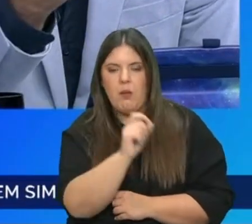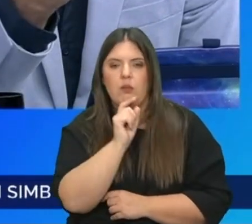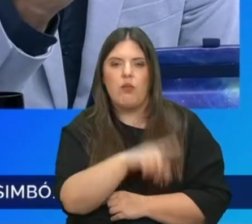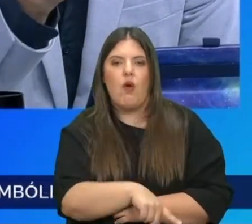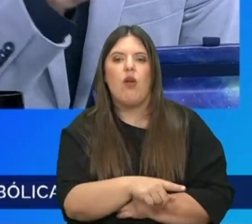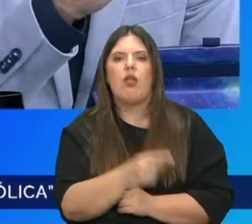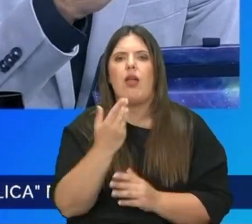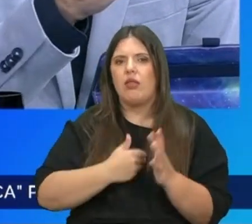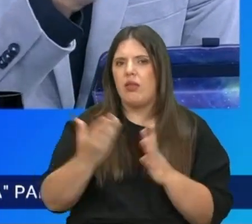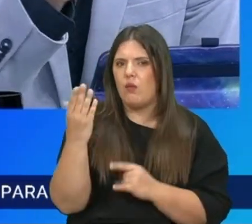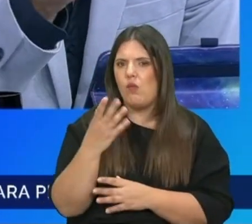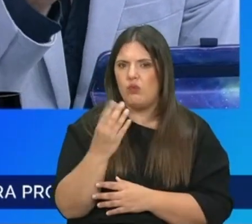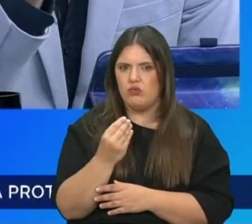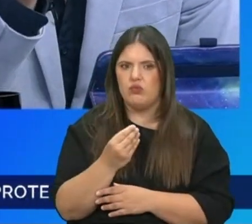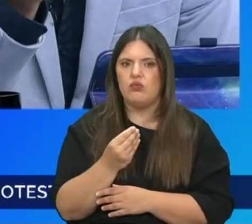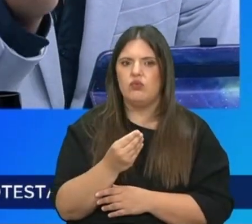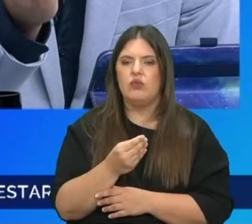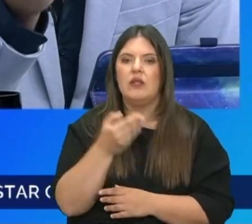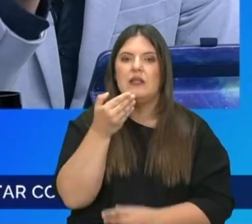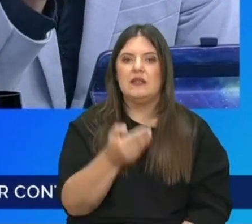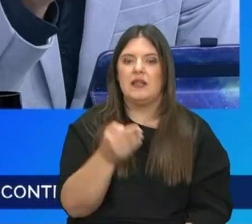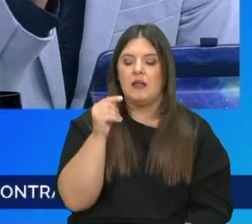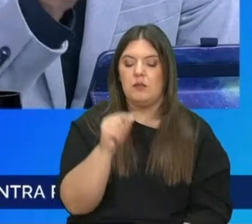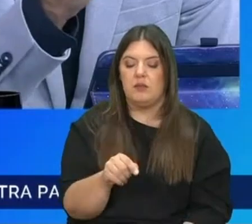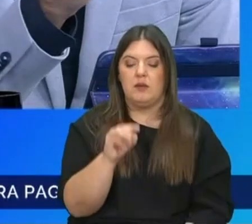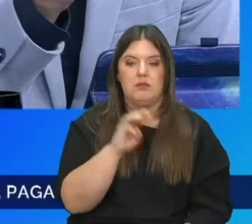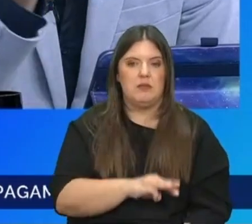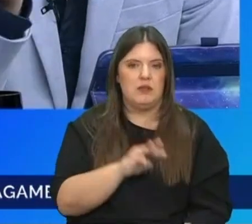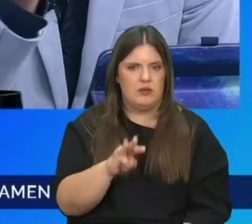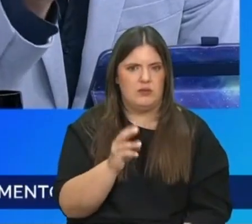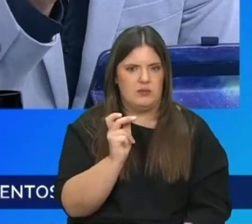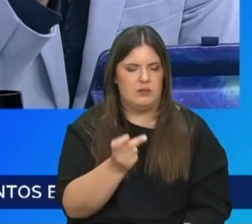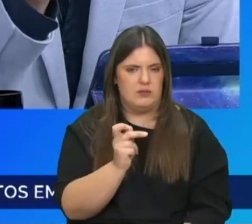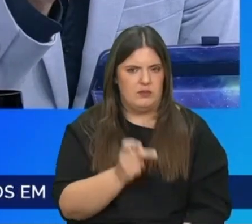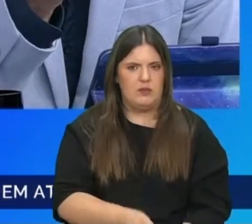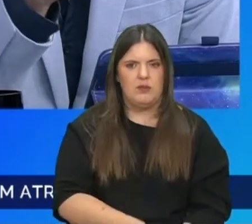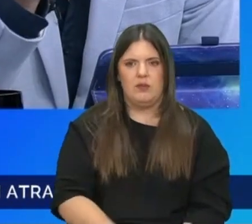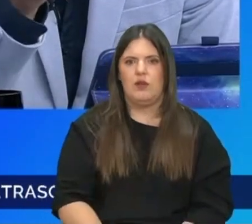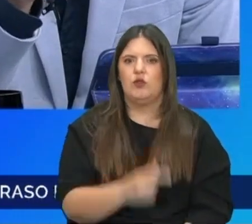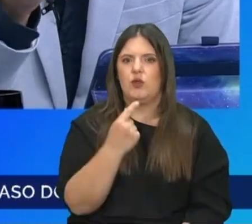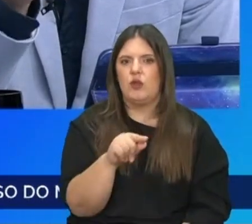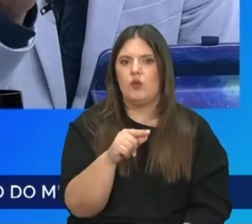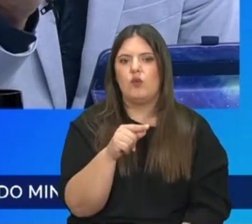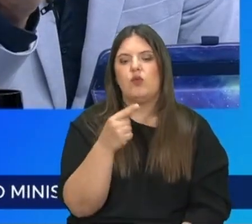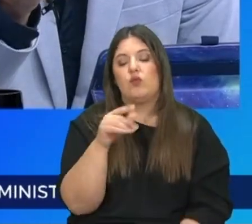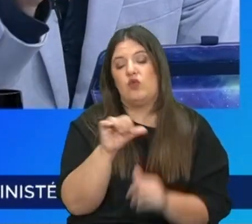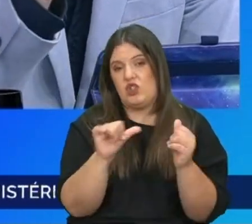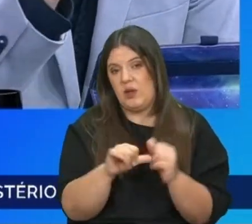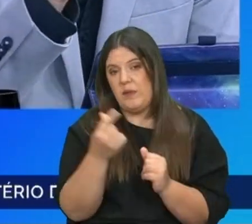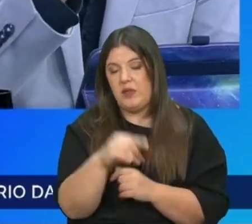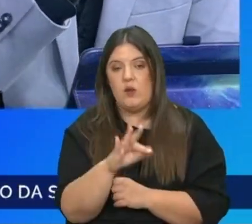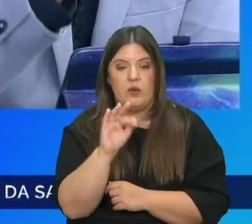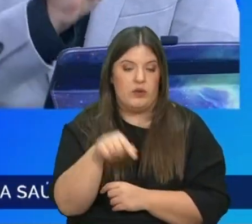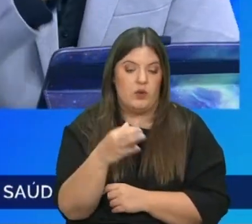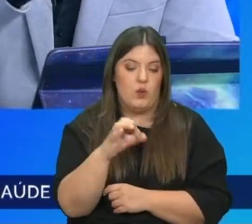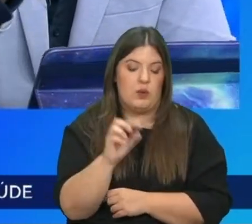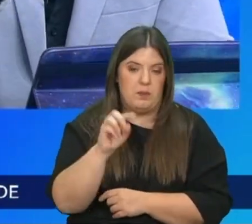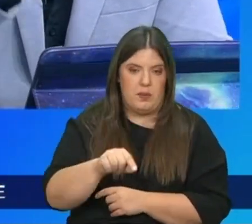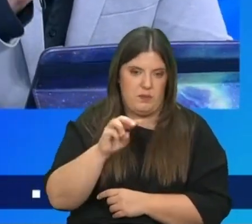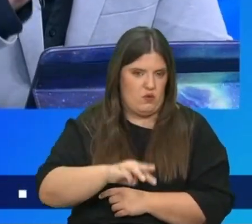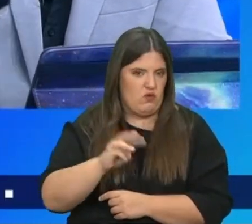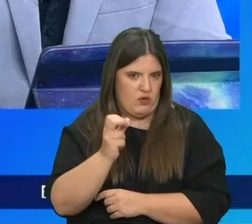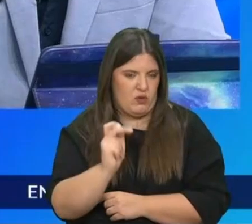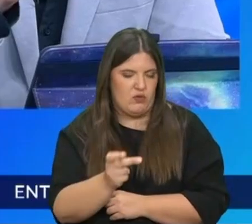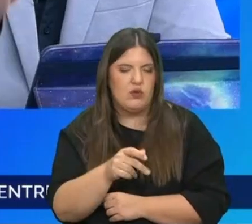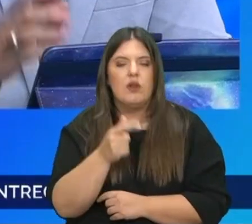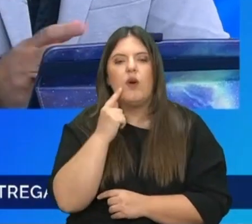cometa muito antigo. Quão antigo? 7.000 milhões de anos. O Sistema Solar tem 4,8 mil milhões de anos. Pensa-se que